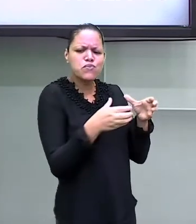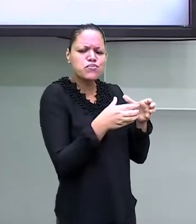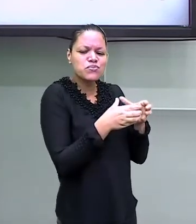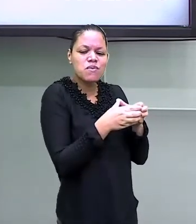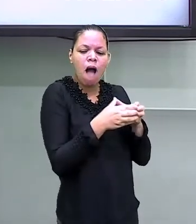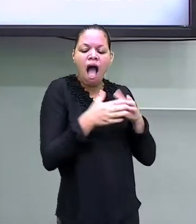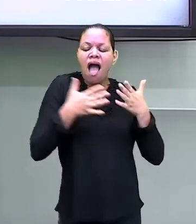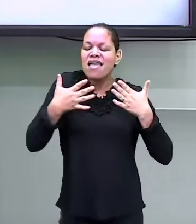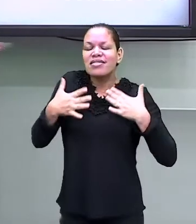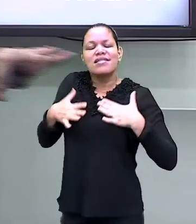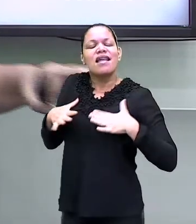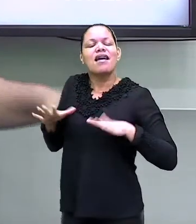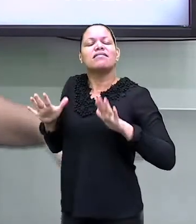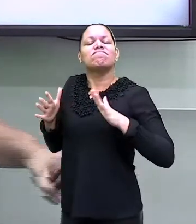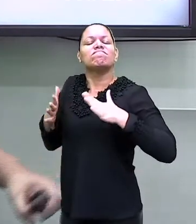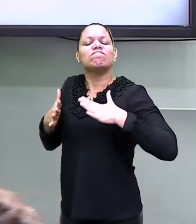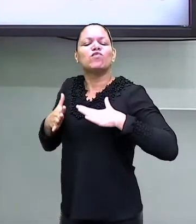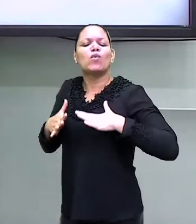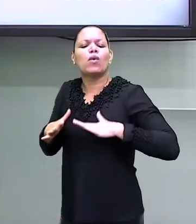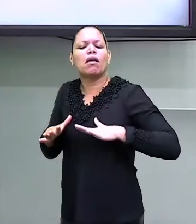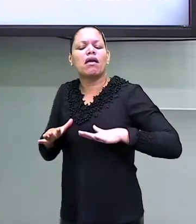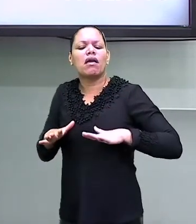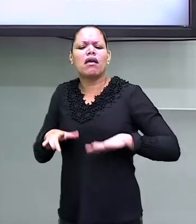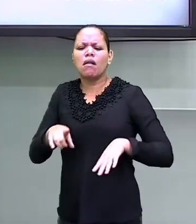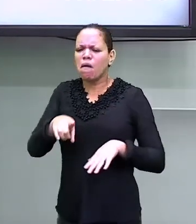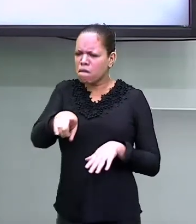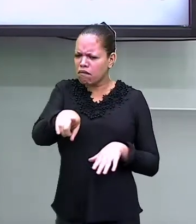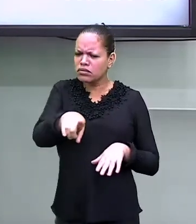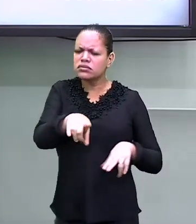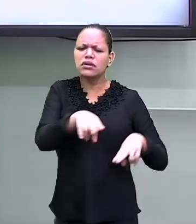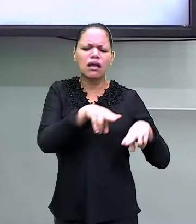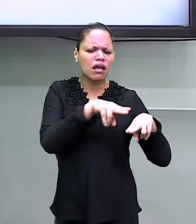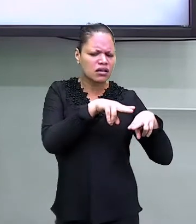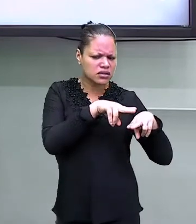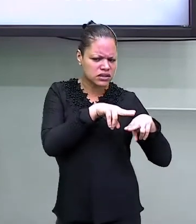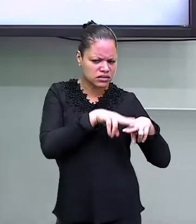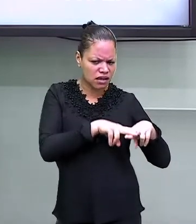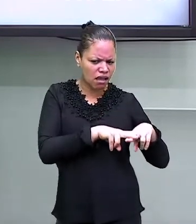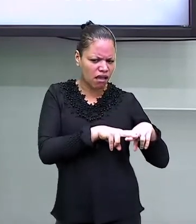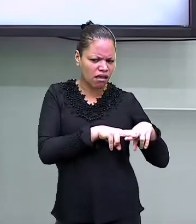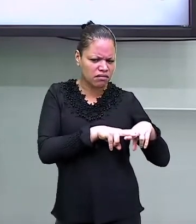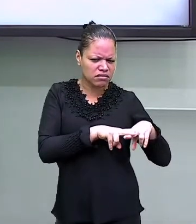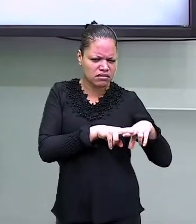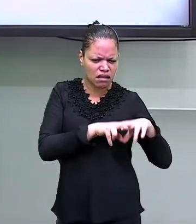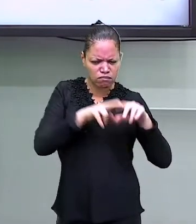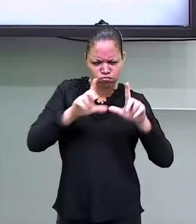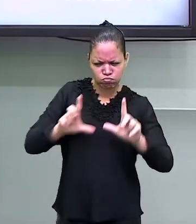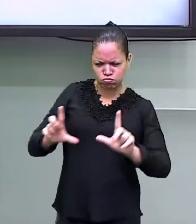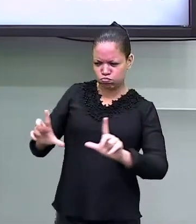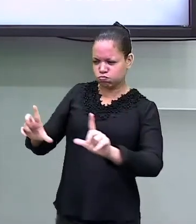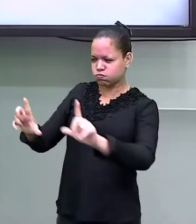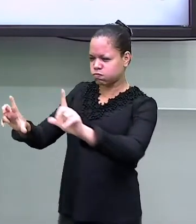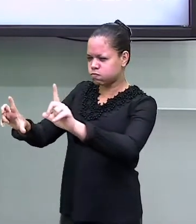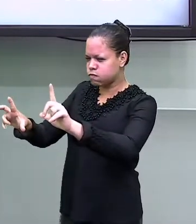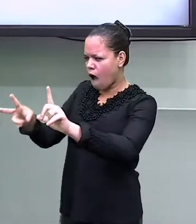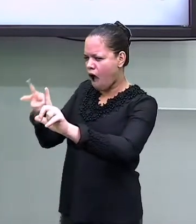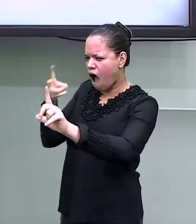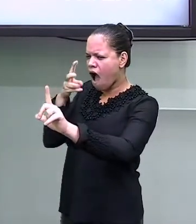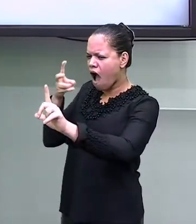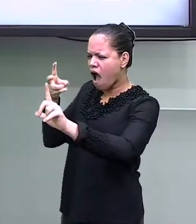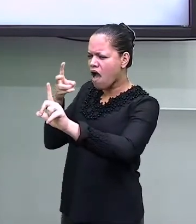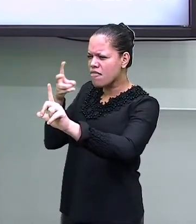no sofá, coloca umas almofadas no chão, olha bem para a televisão para você poder acompanhar a leitura junto